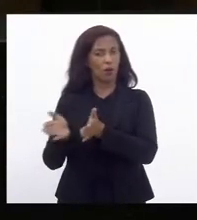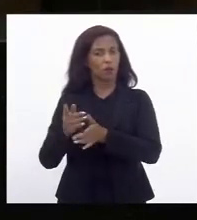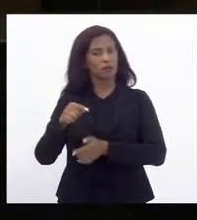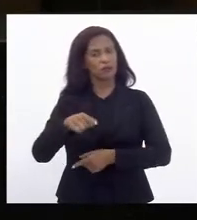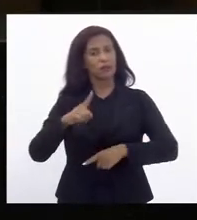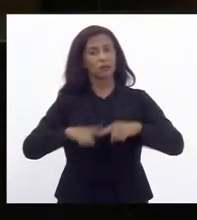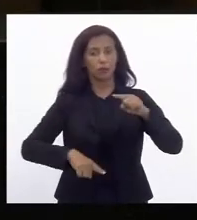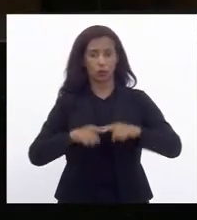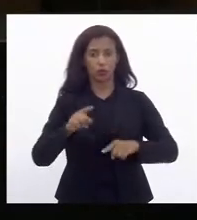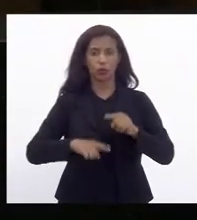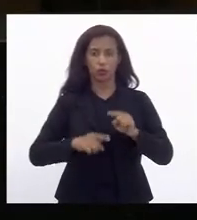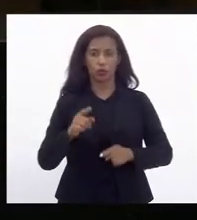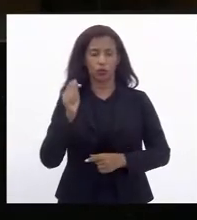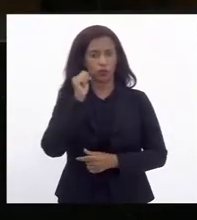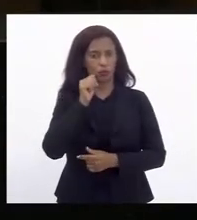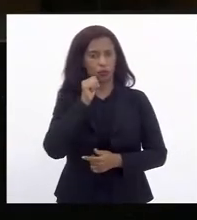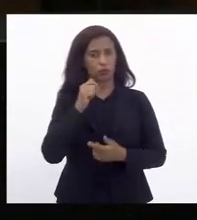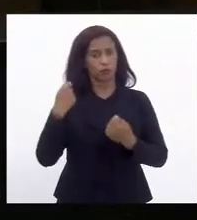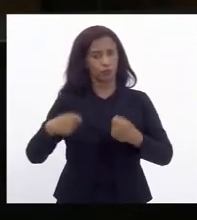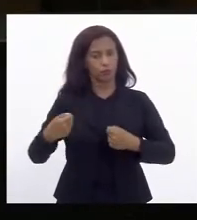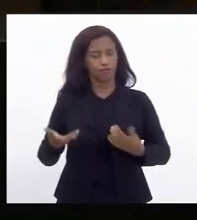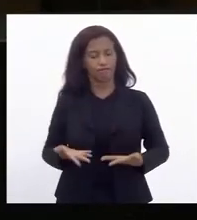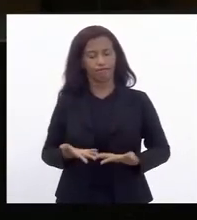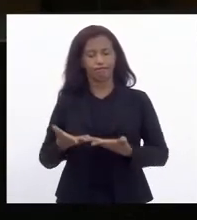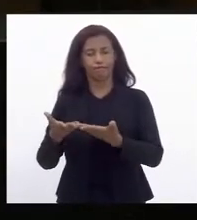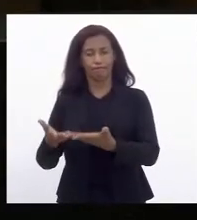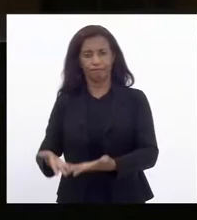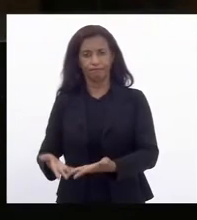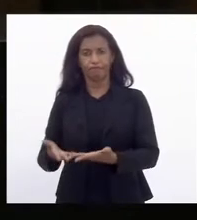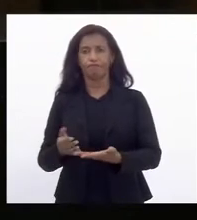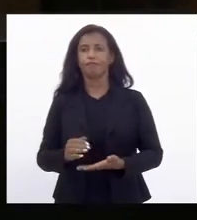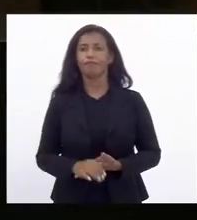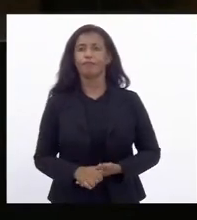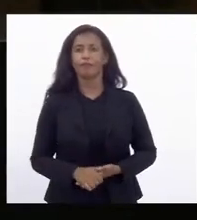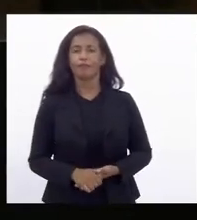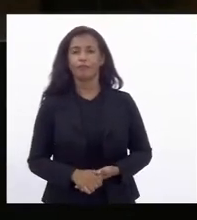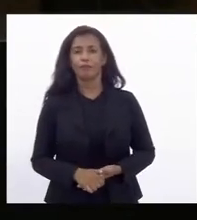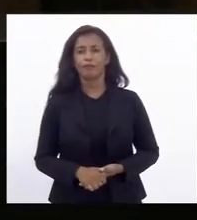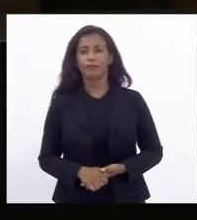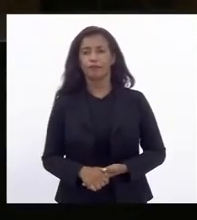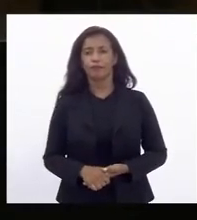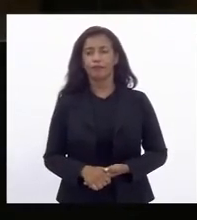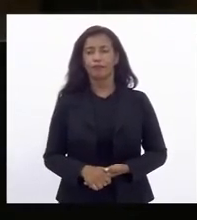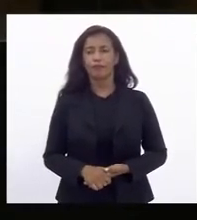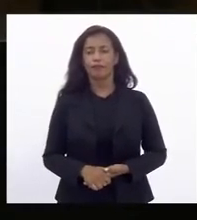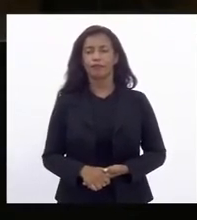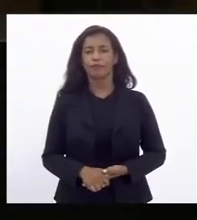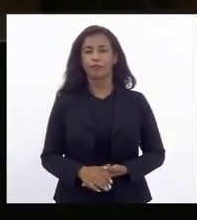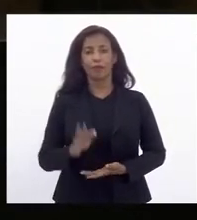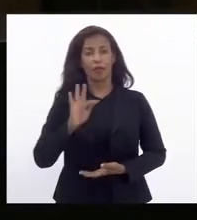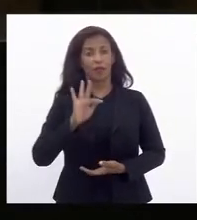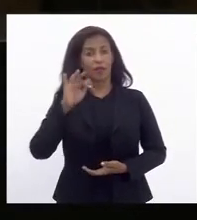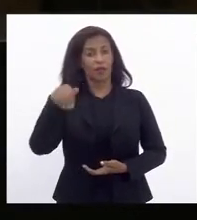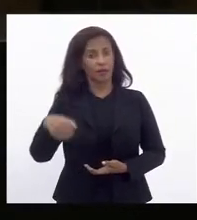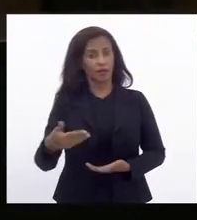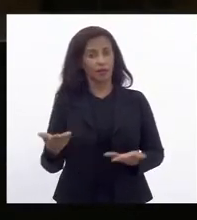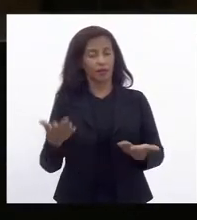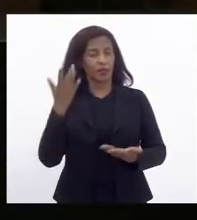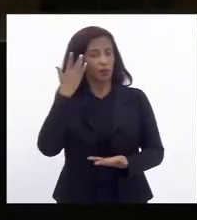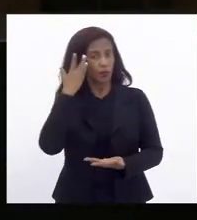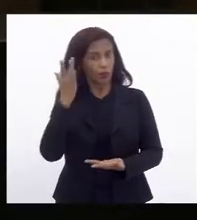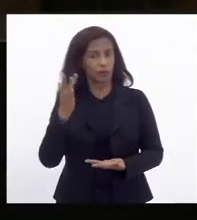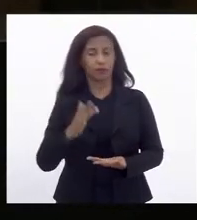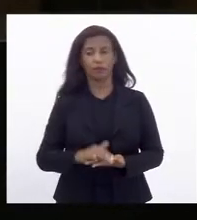desse produto à mão que chega a essa população pobre. E, finalmente, né, eu acho